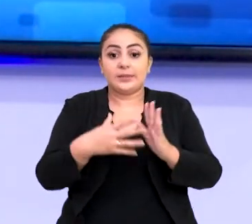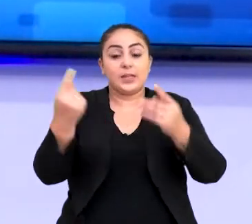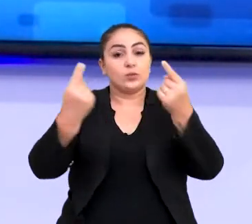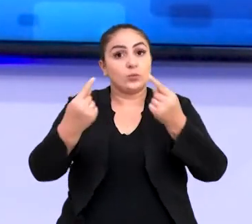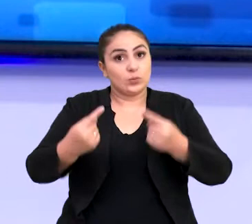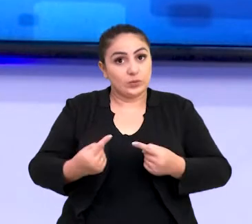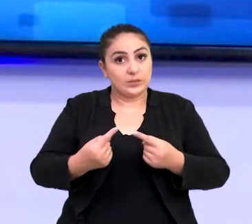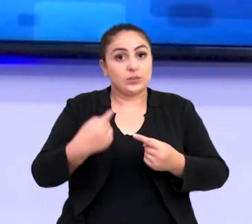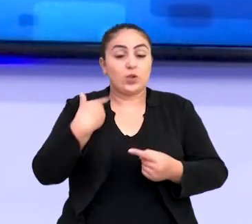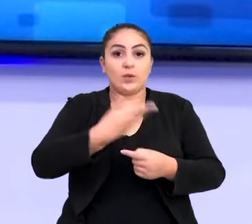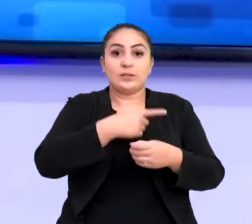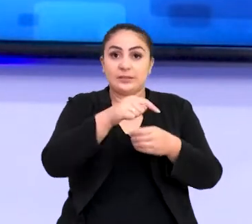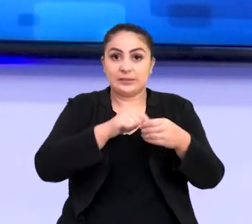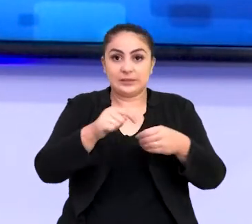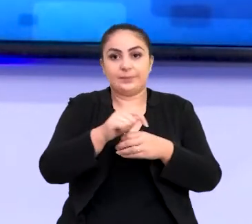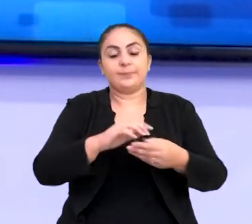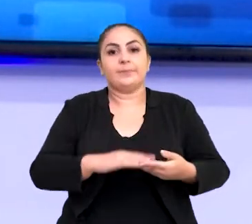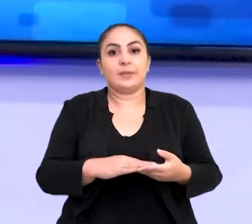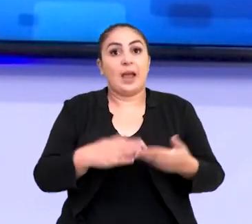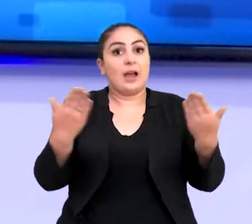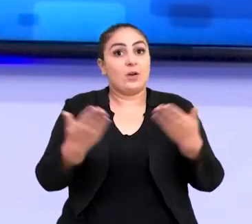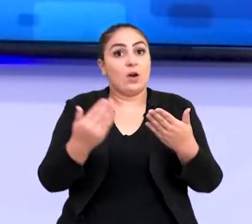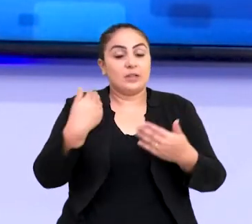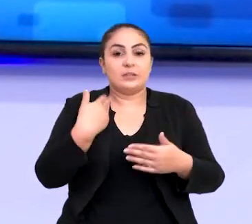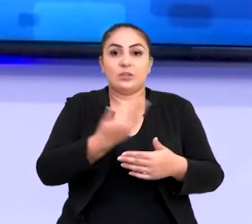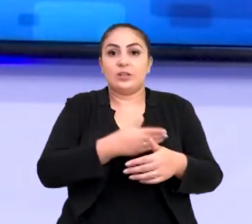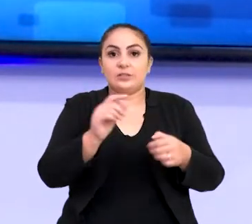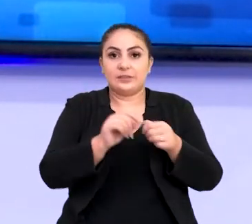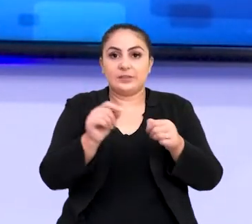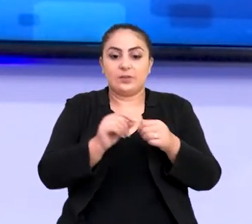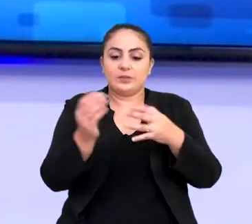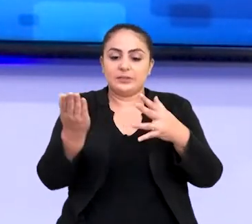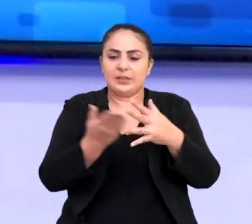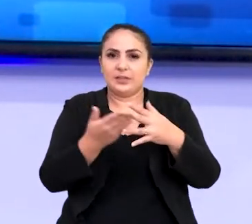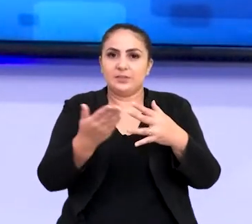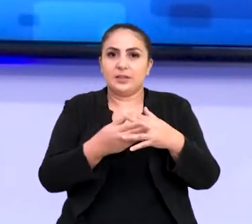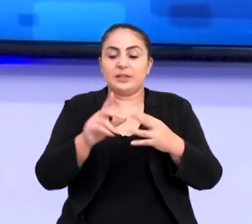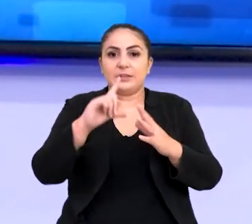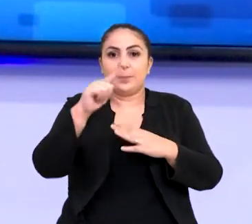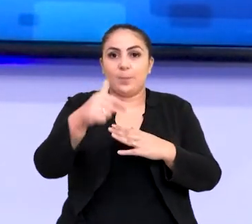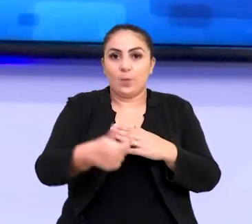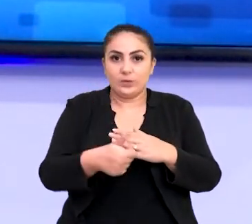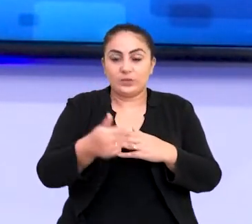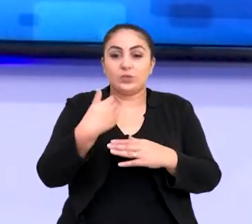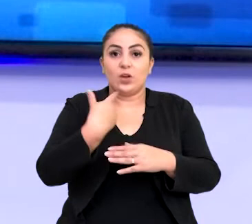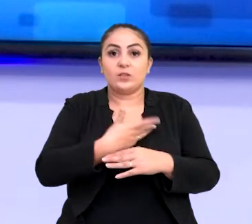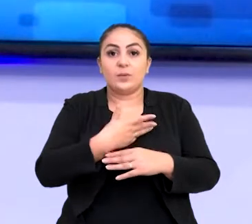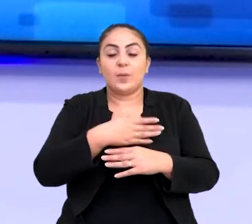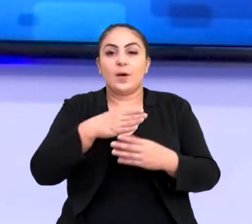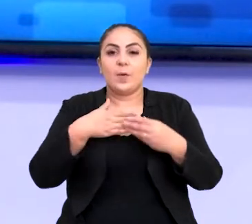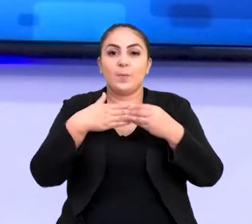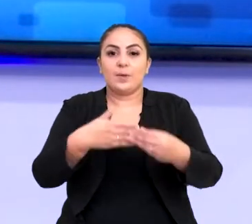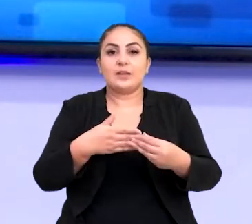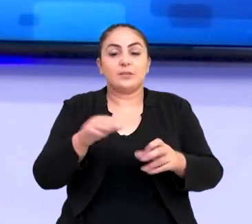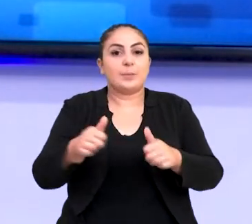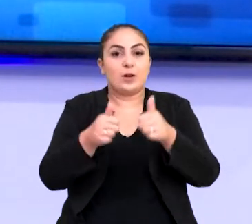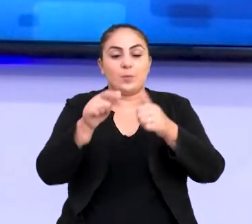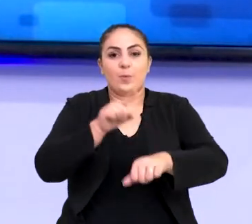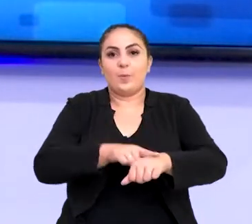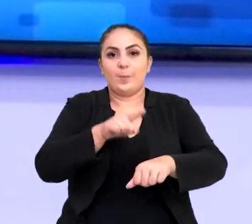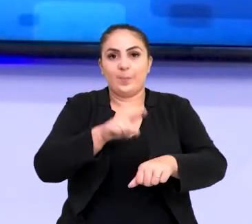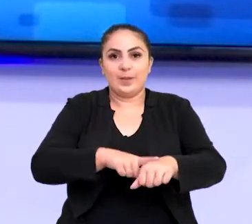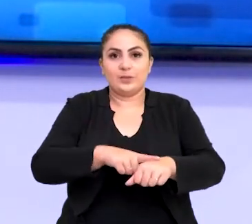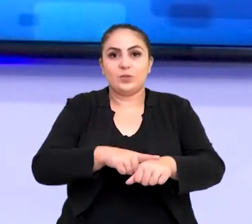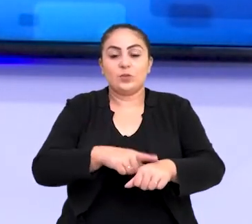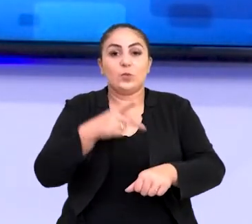está estruturada em nossa cidade. Agora nós vamos para o intervalo e no próximo bloco vamos acompanhar os